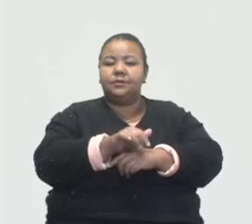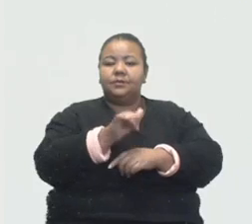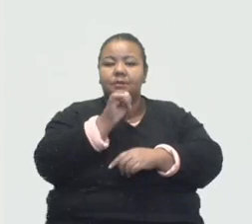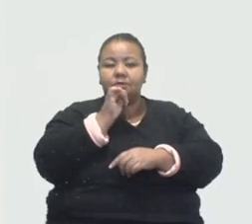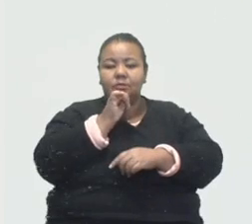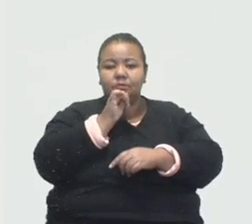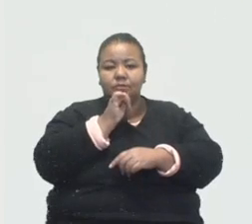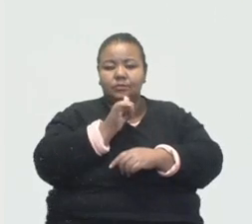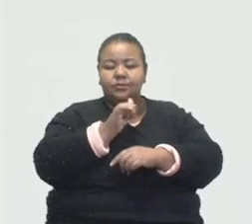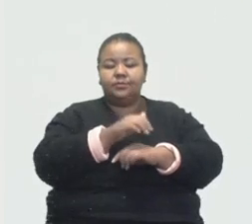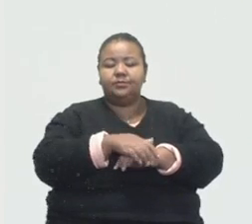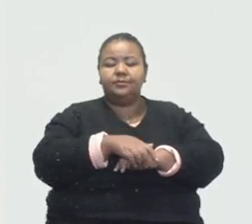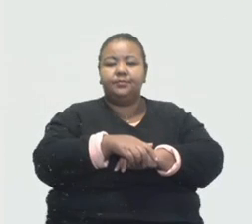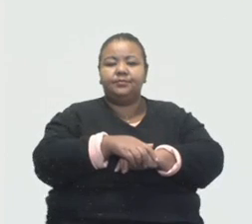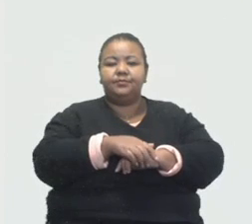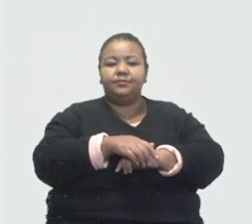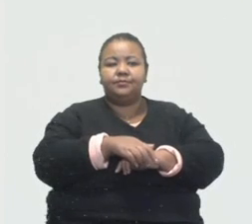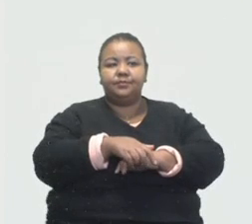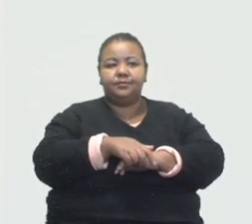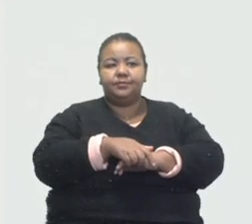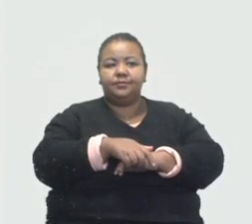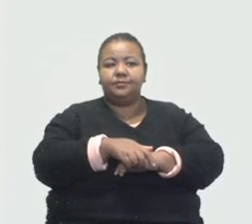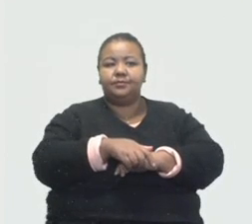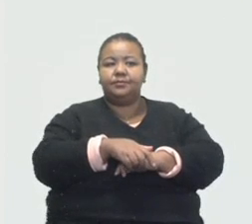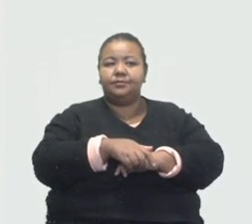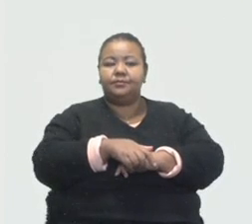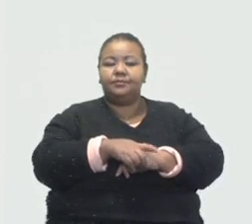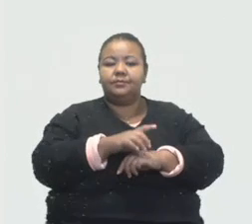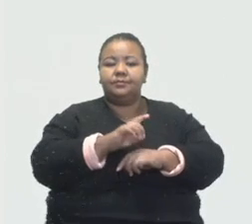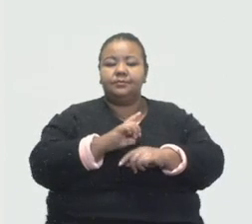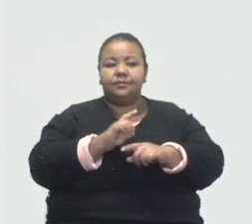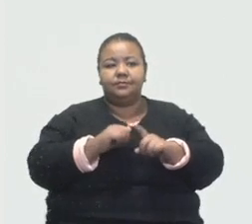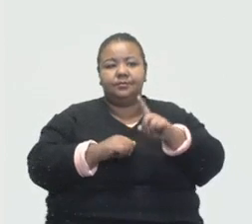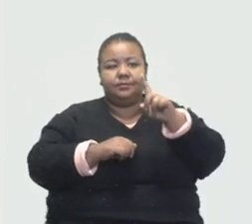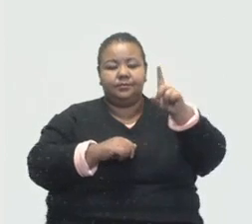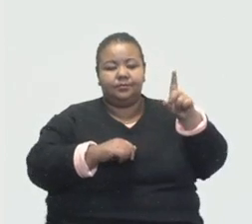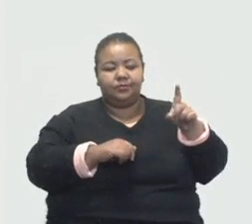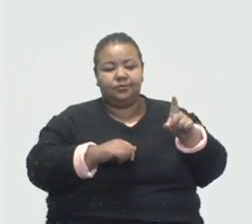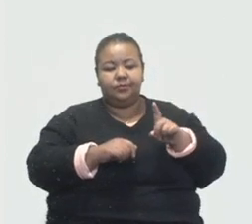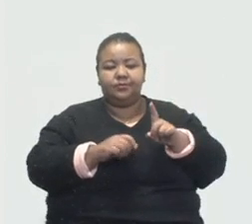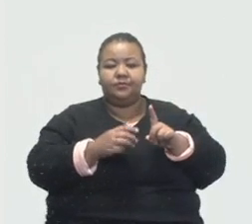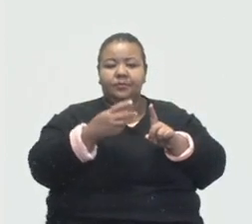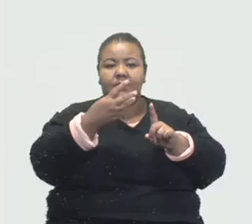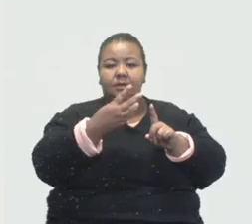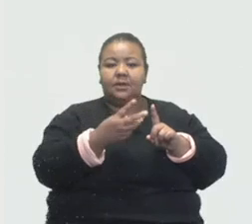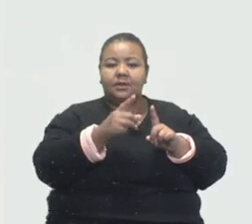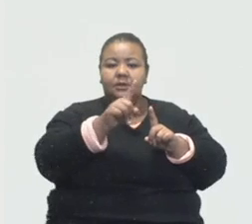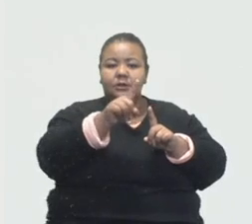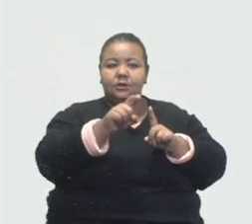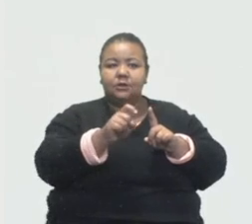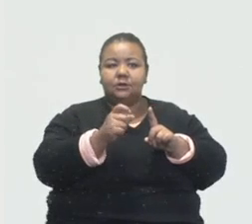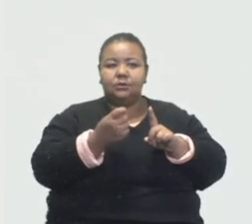U é x1 e x2, teríamos 3x1